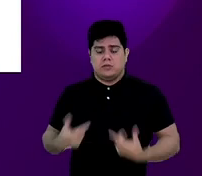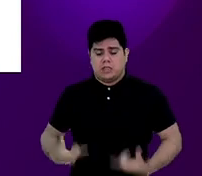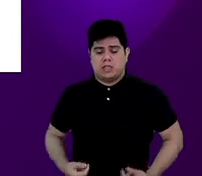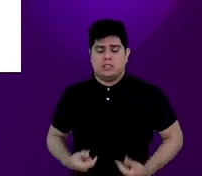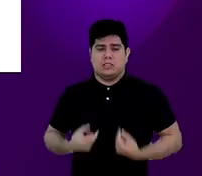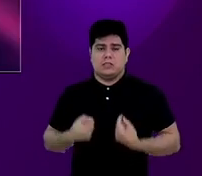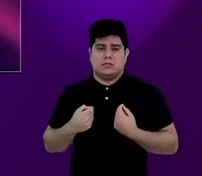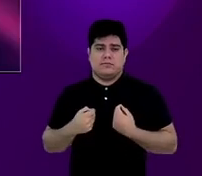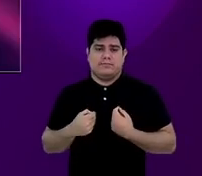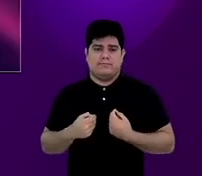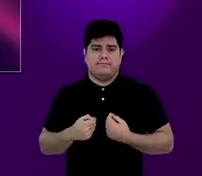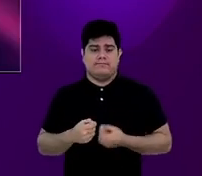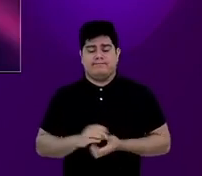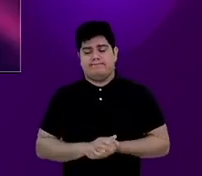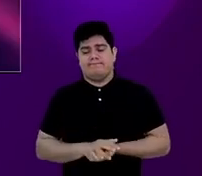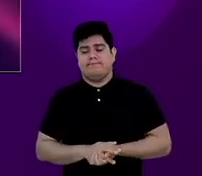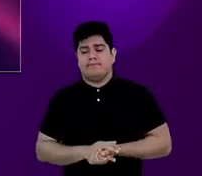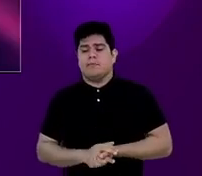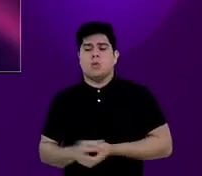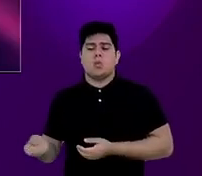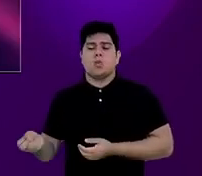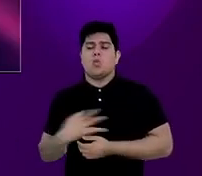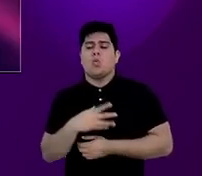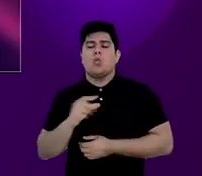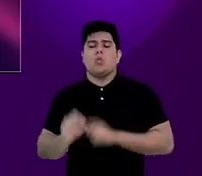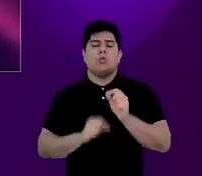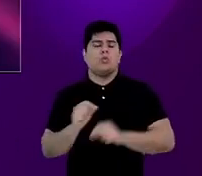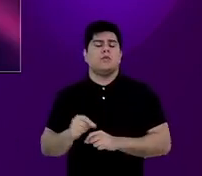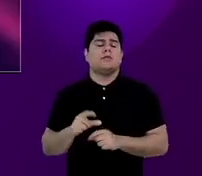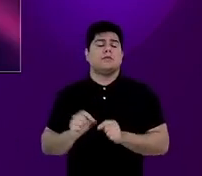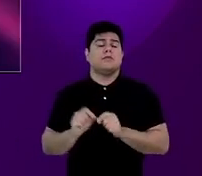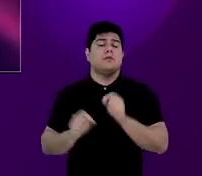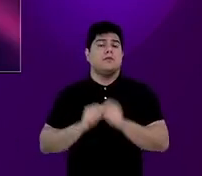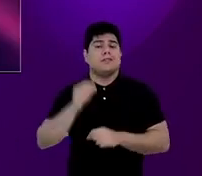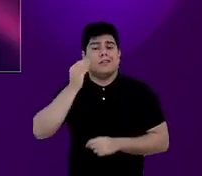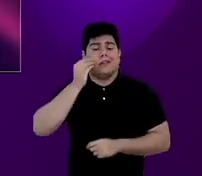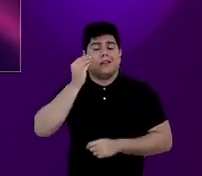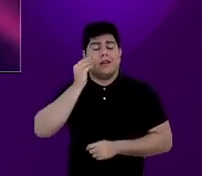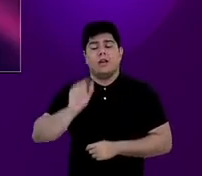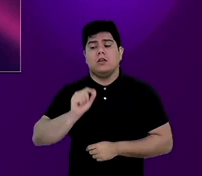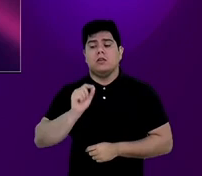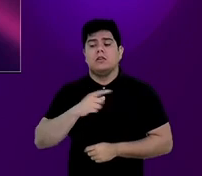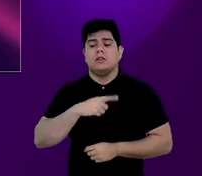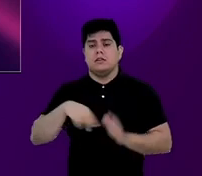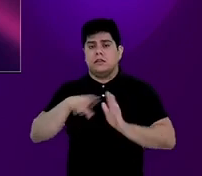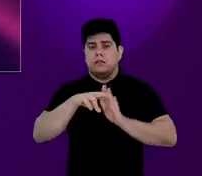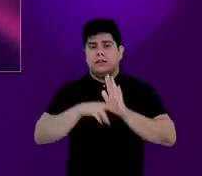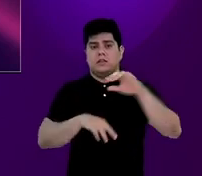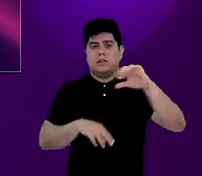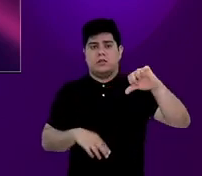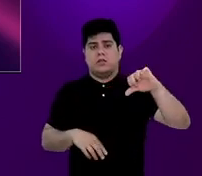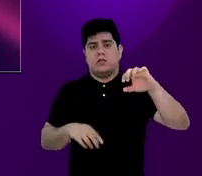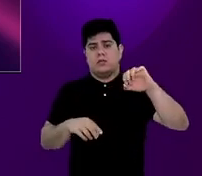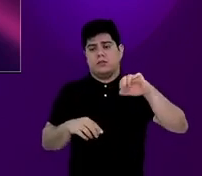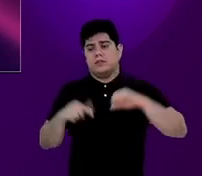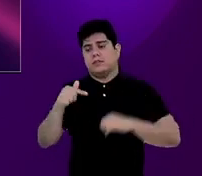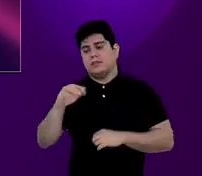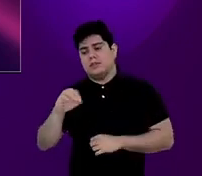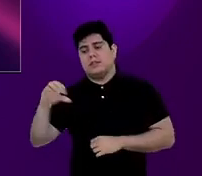E o que a gente tem de novo, assim, e o que tem feito é tentar que existe a regra do 90, 70, 90,